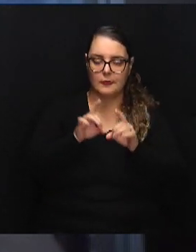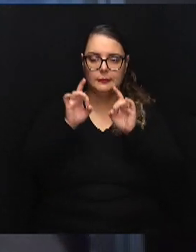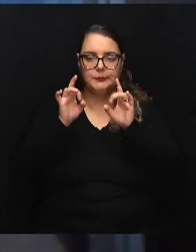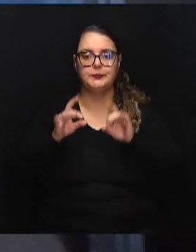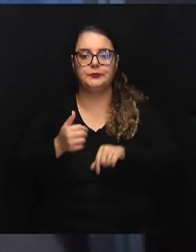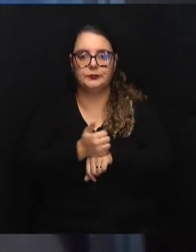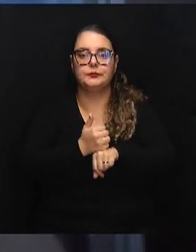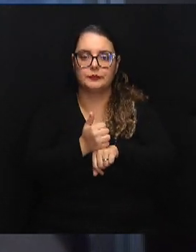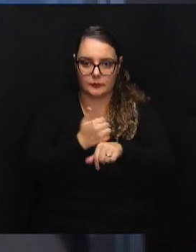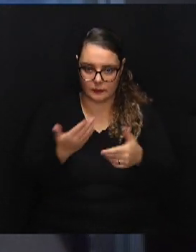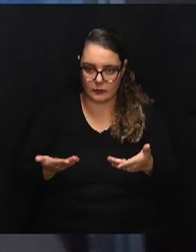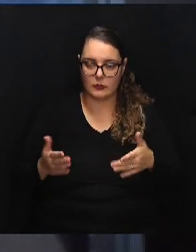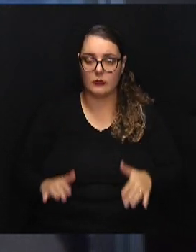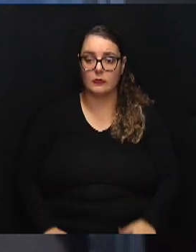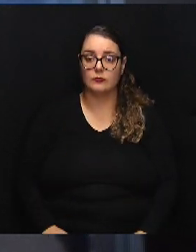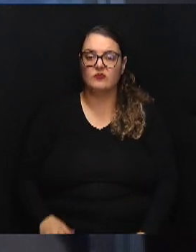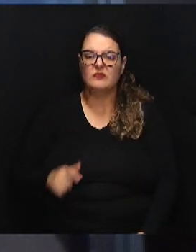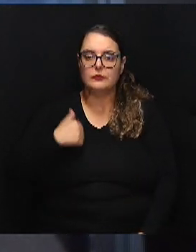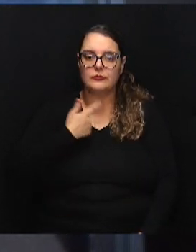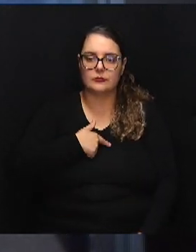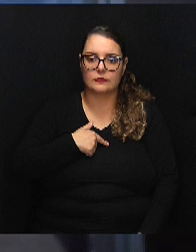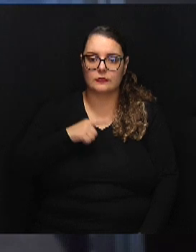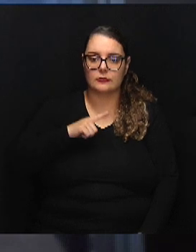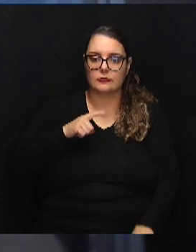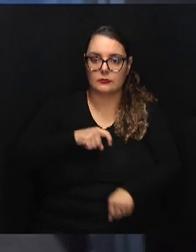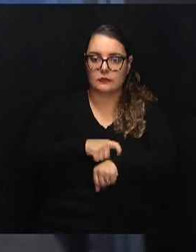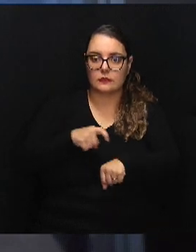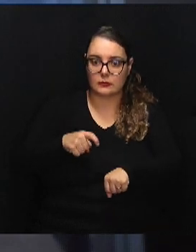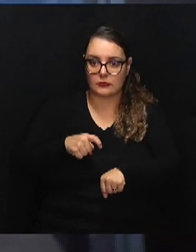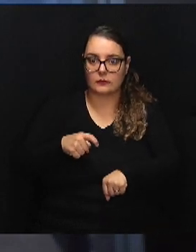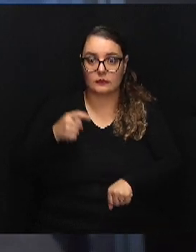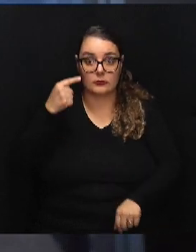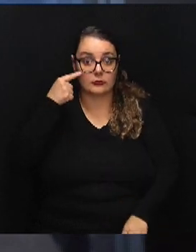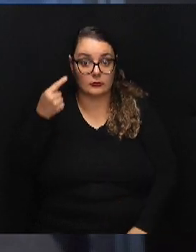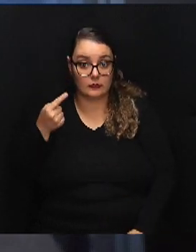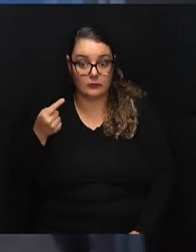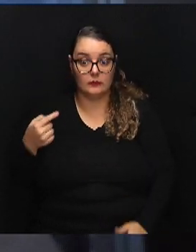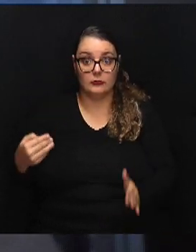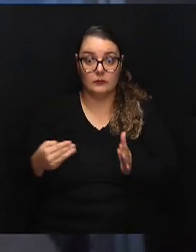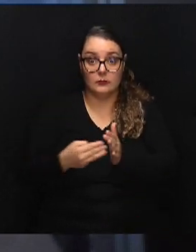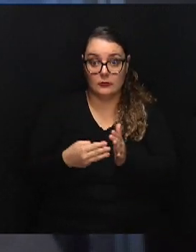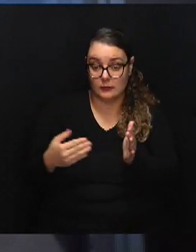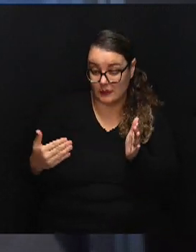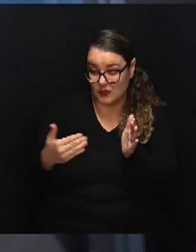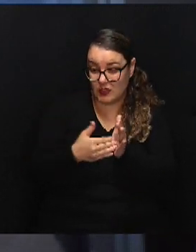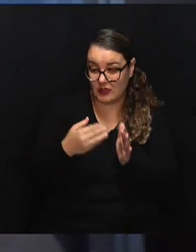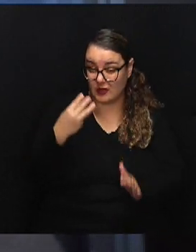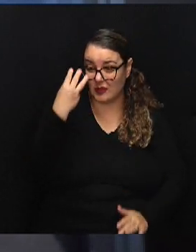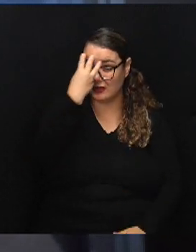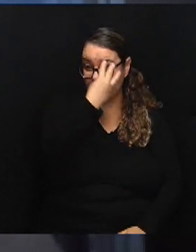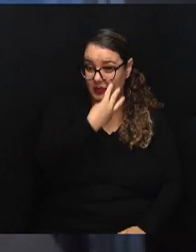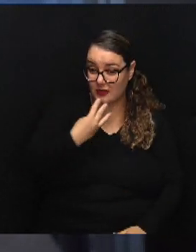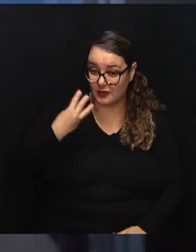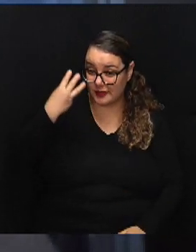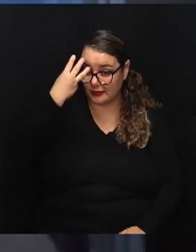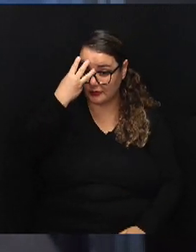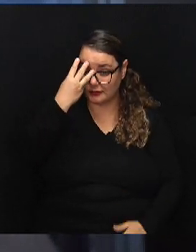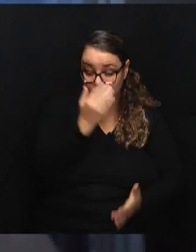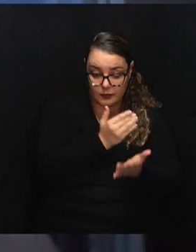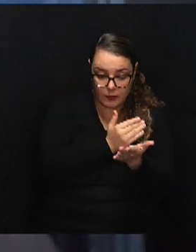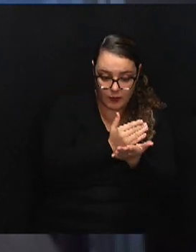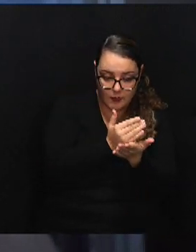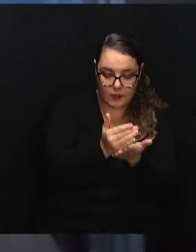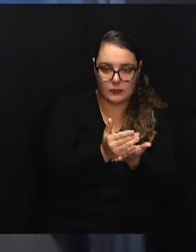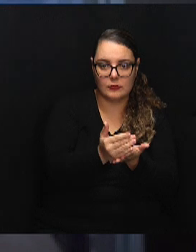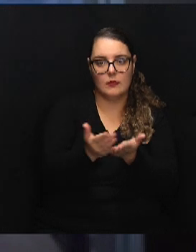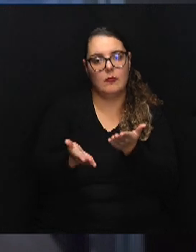especializada. E nós temos uma janela ideal de até 3 horas, né, de início desse